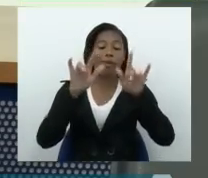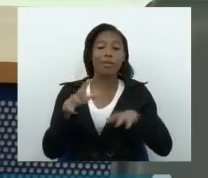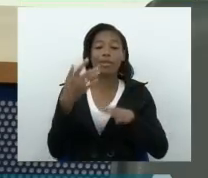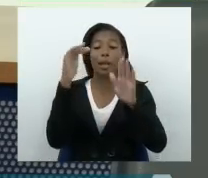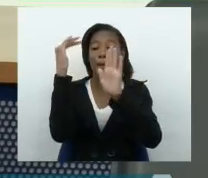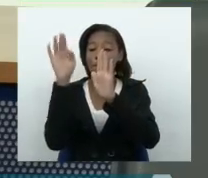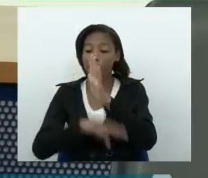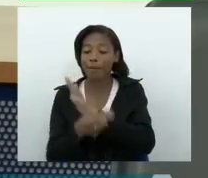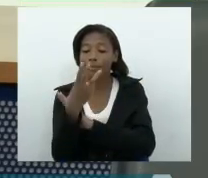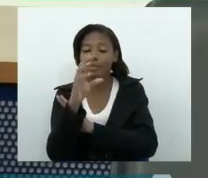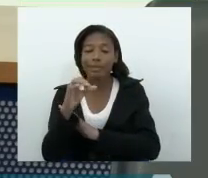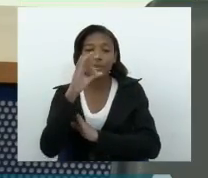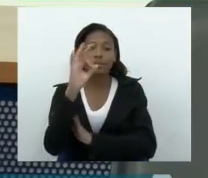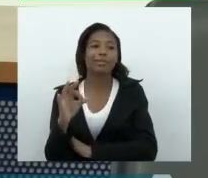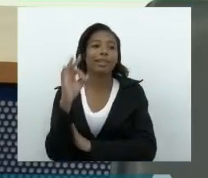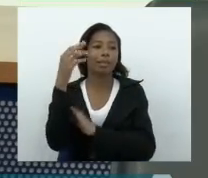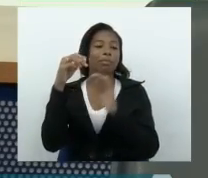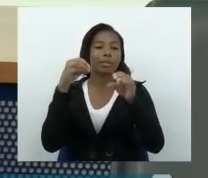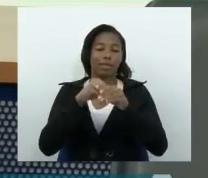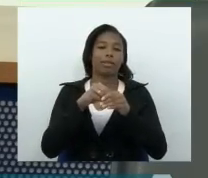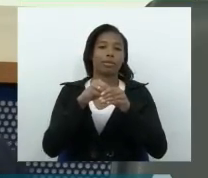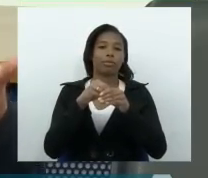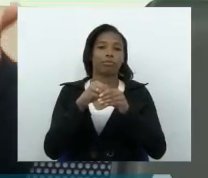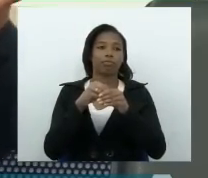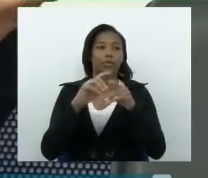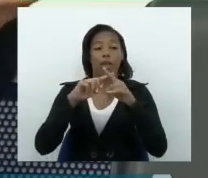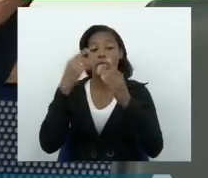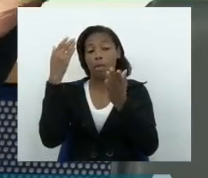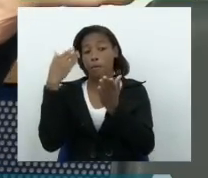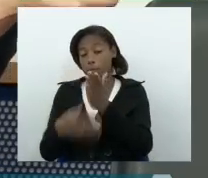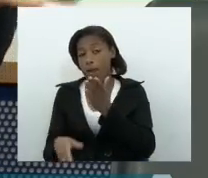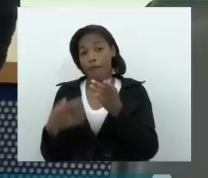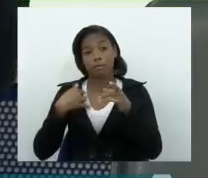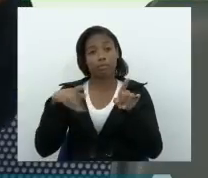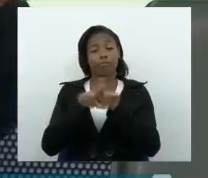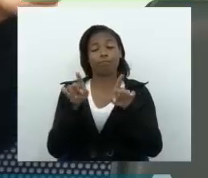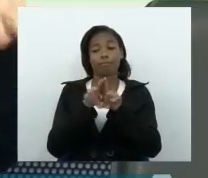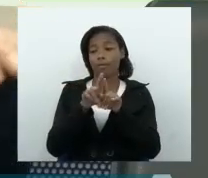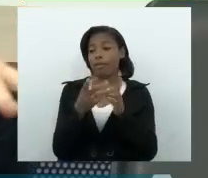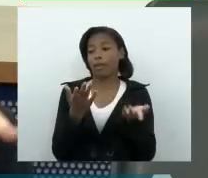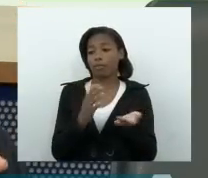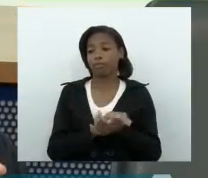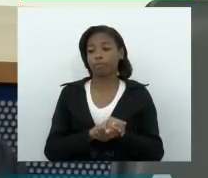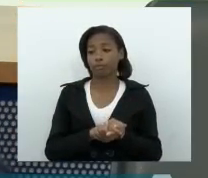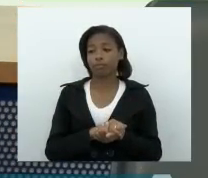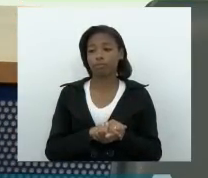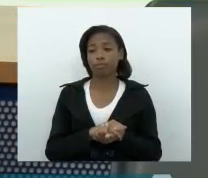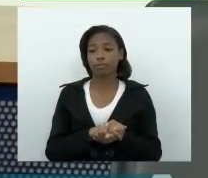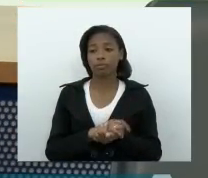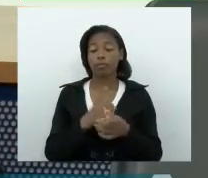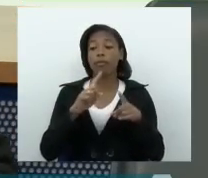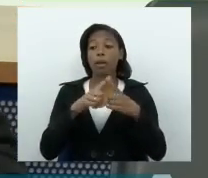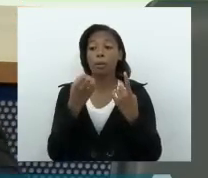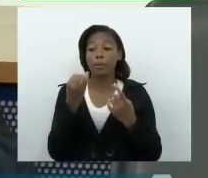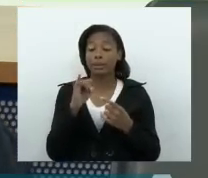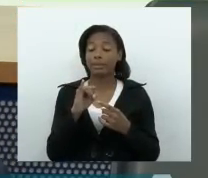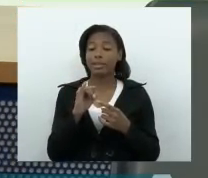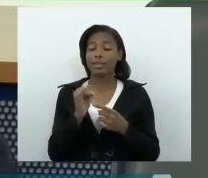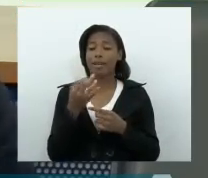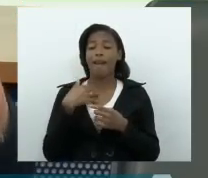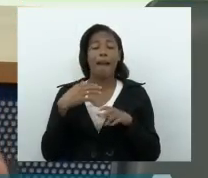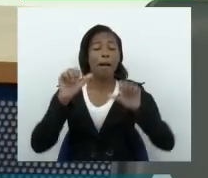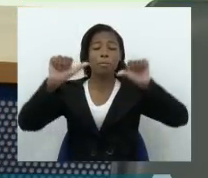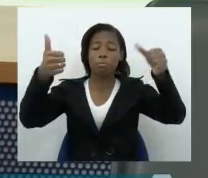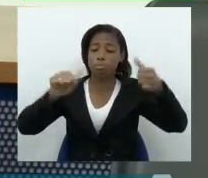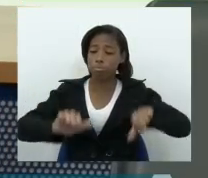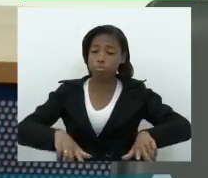30% da demanda na sua rede pública. O resto é rede conveniada, são contratações. E isso é um